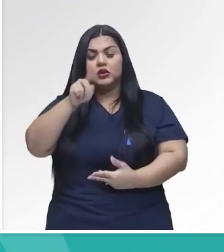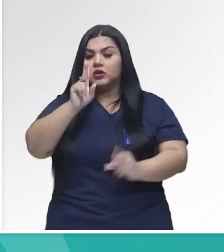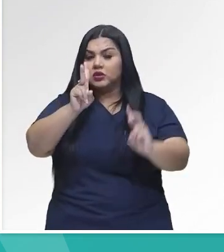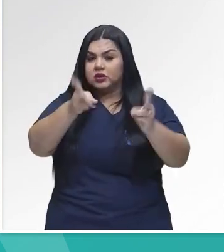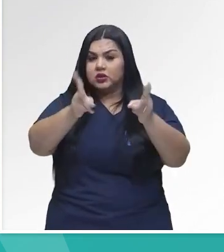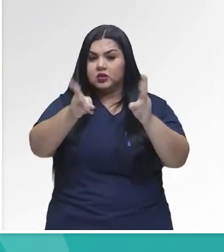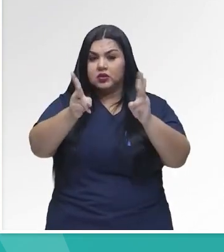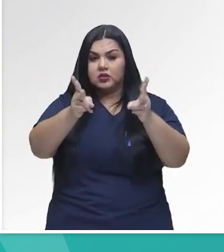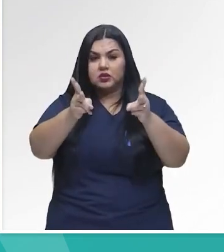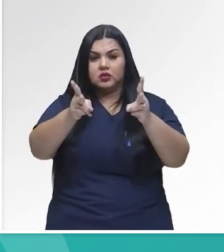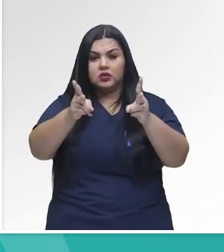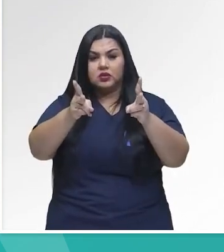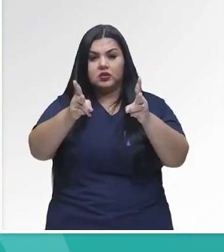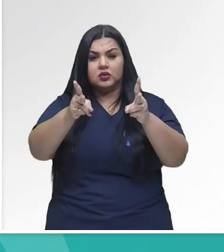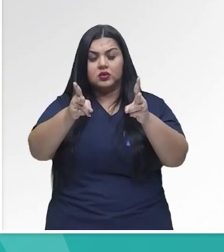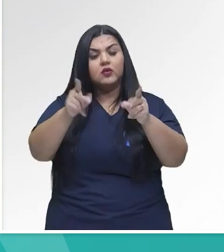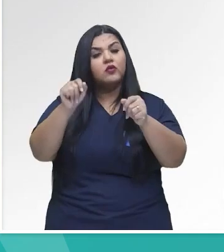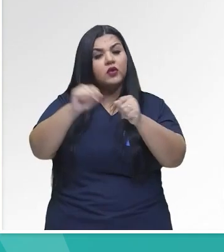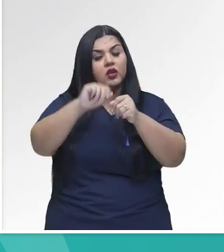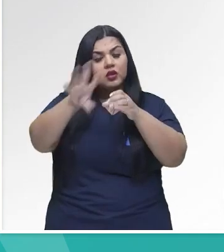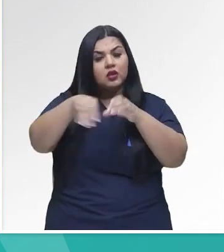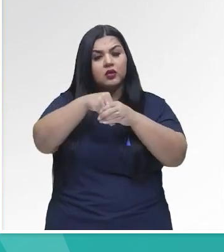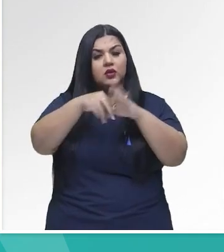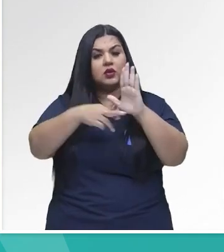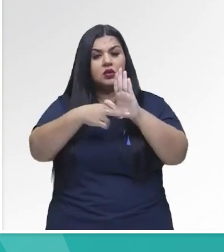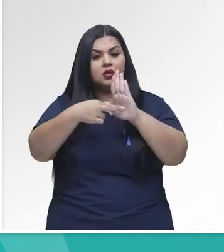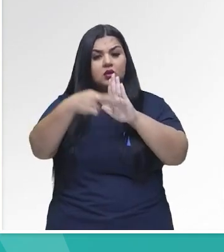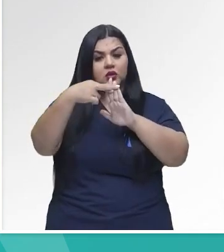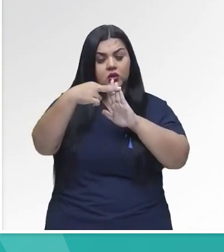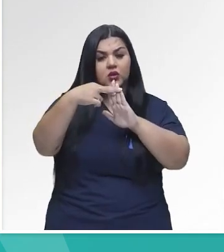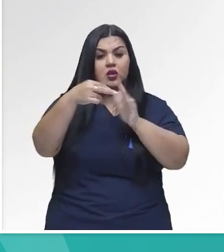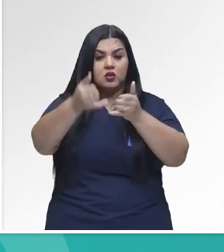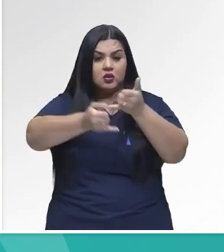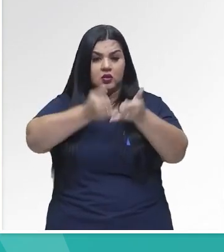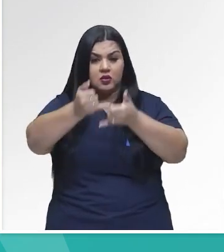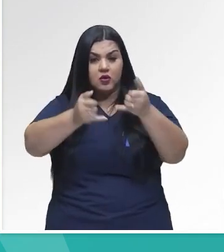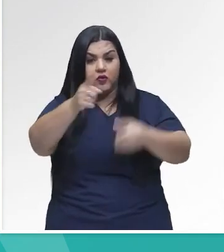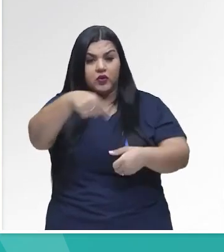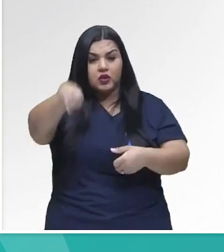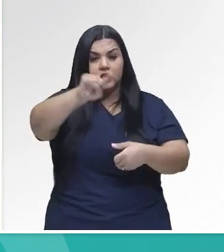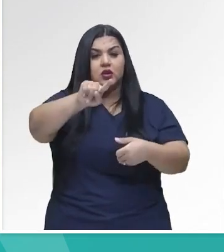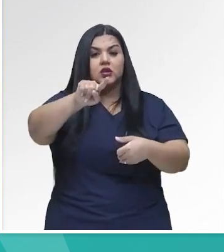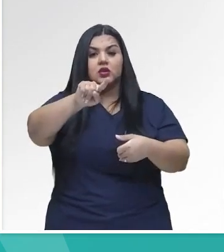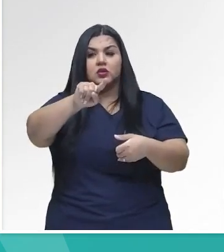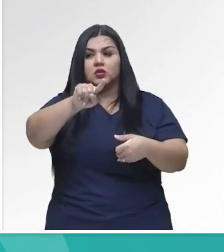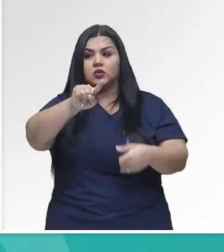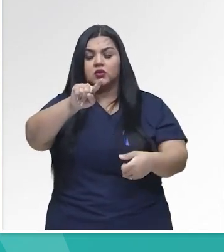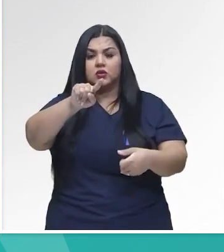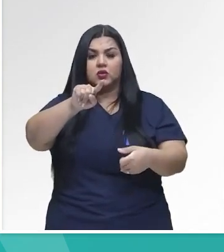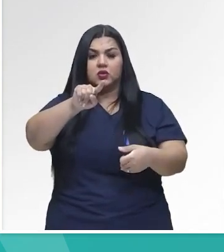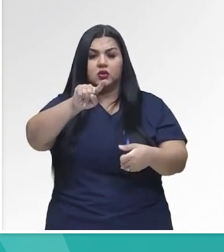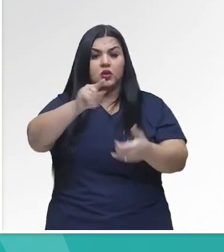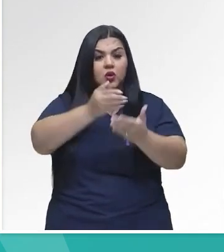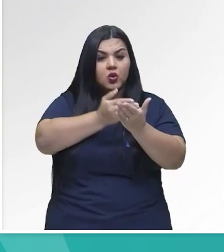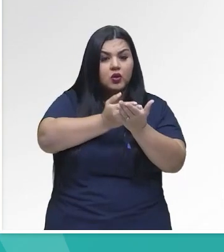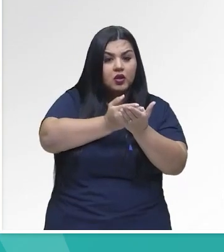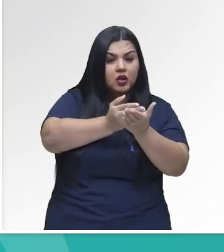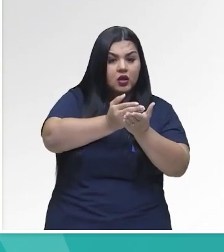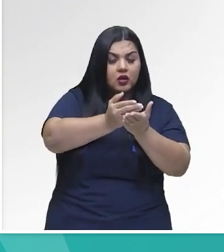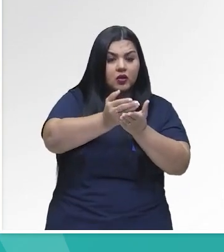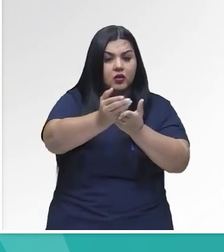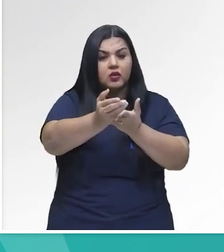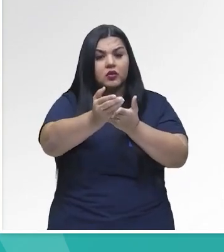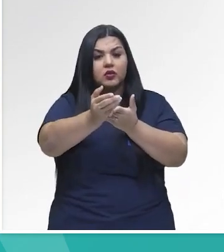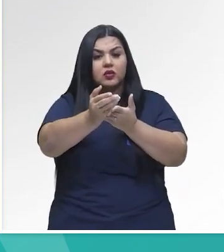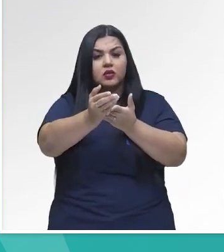sempre faz parte da regra também do jogo, você não começar